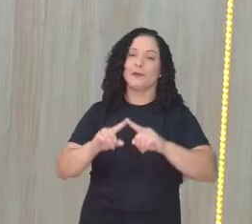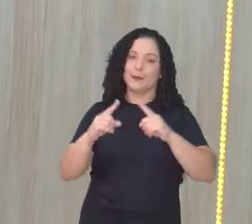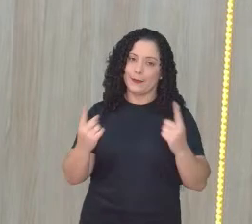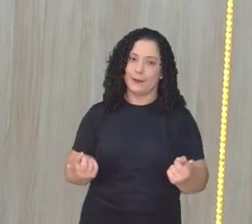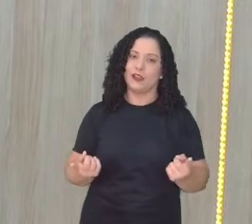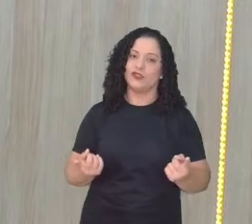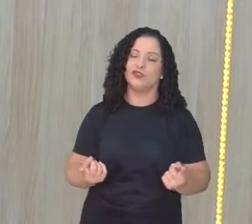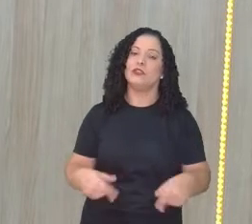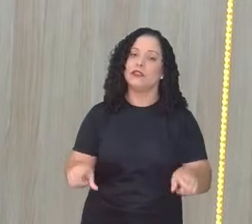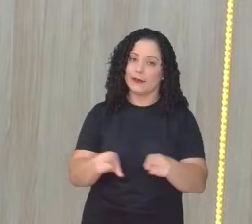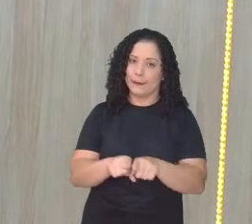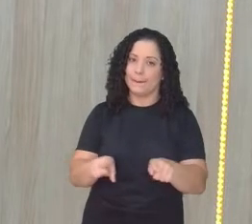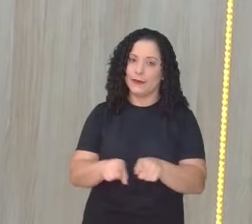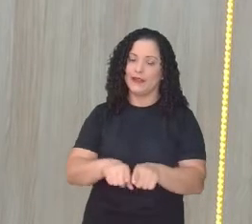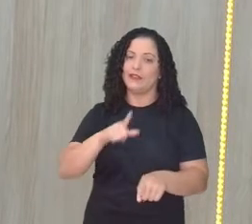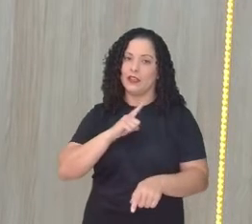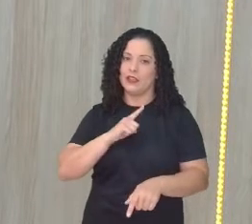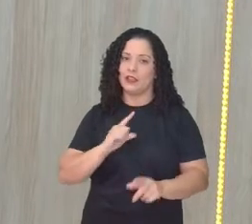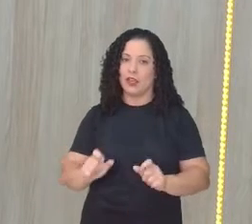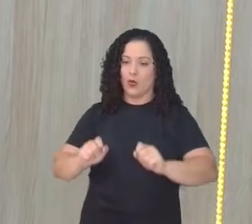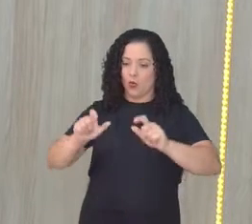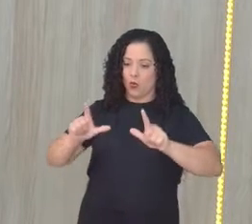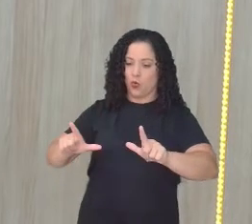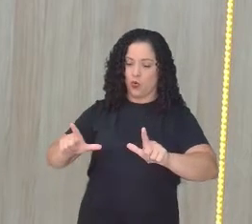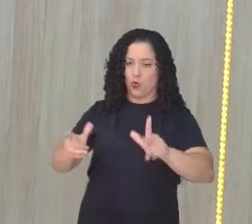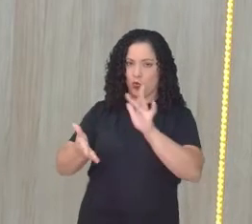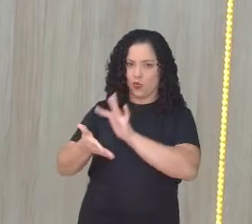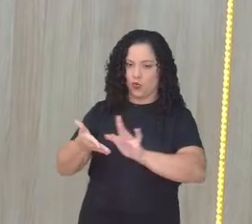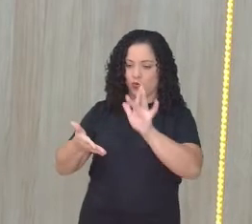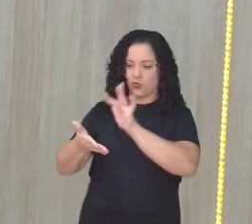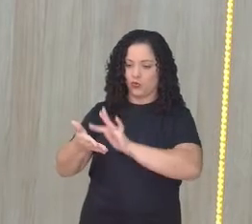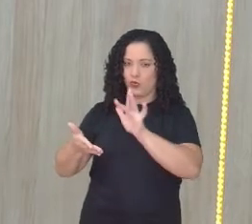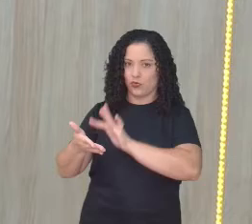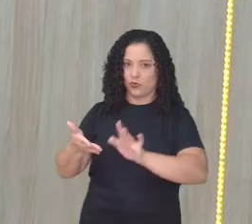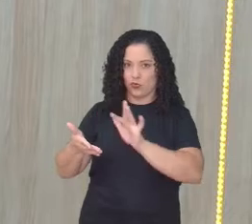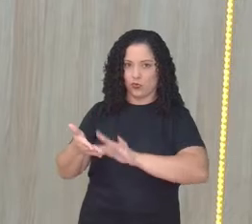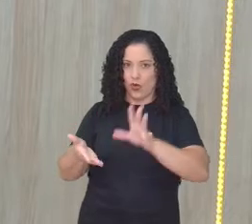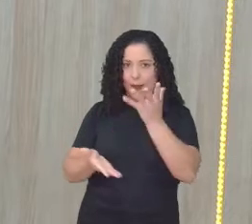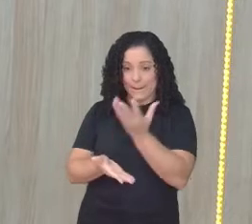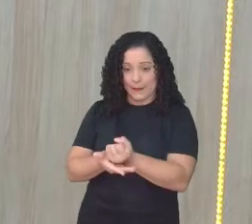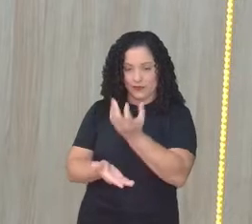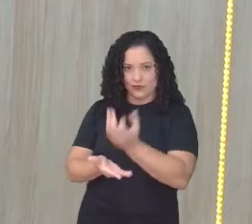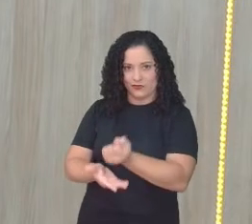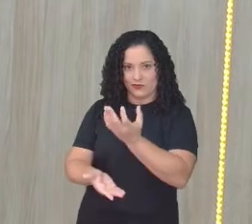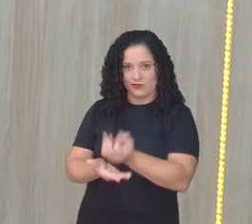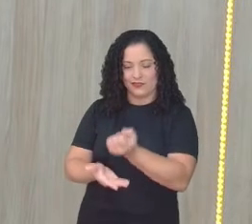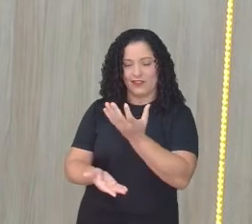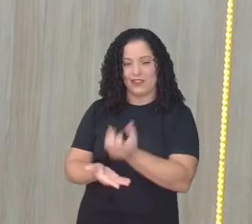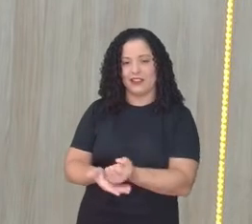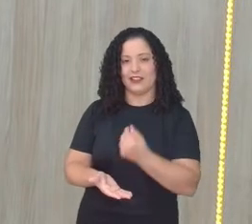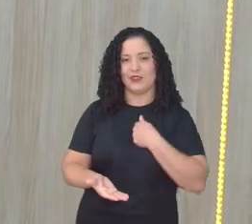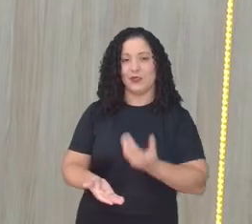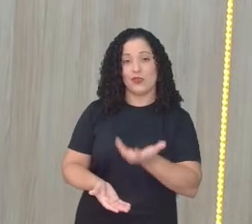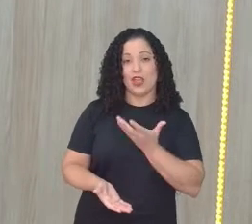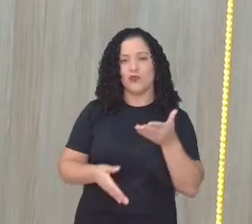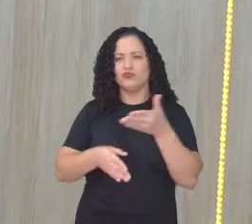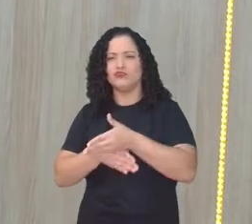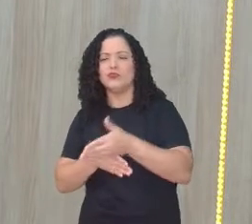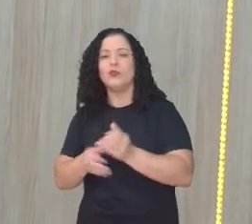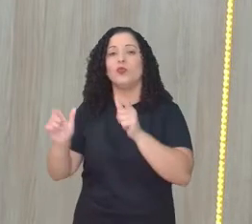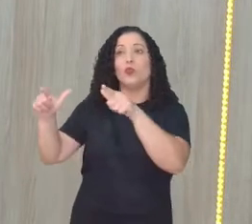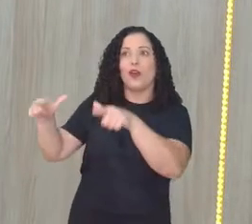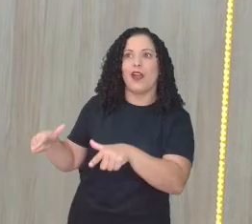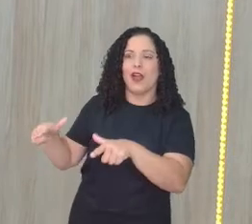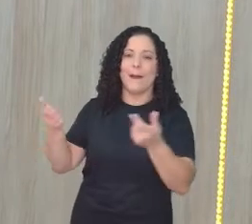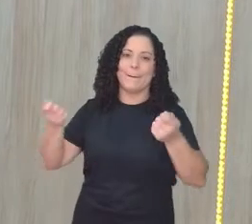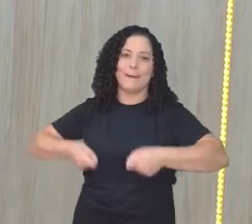em casa, né, um aparelho desse, né, que eu posso colocar alguns livros. Quando eu quero, né, ir para algum local